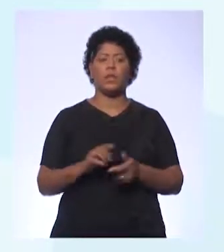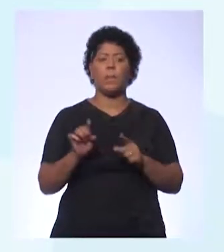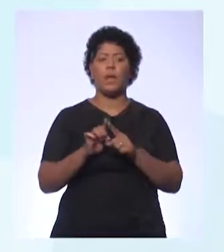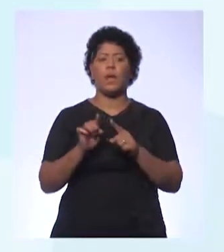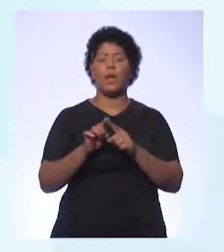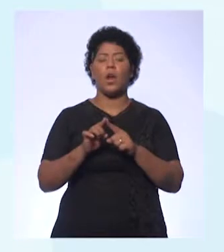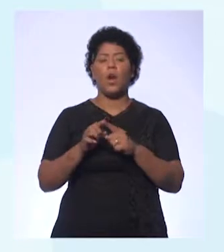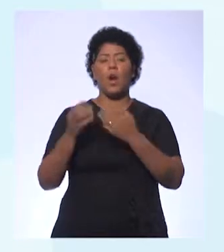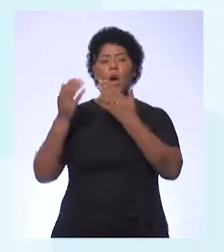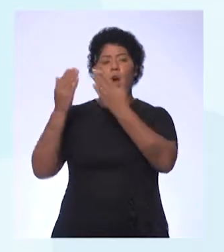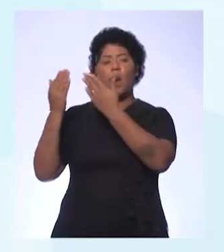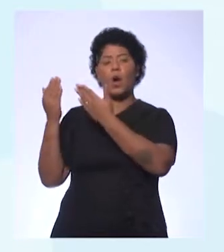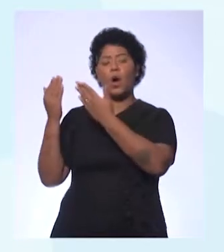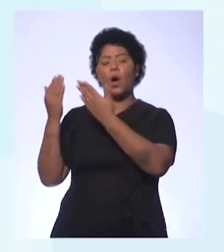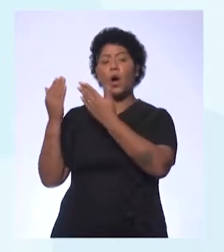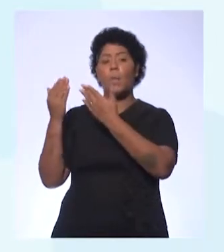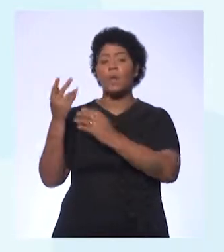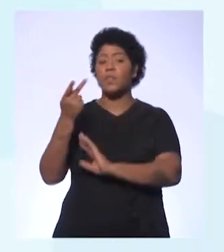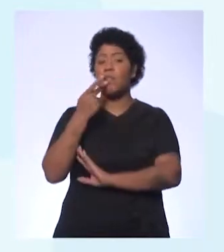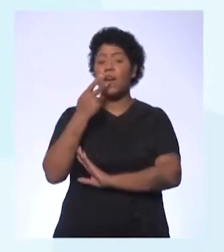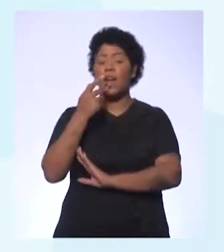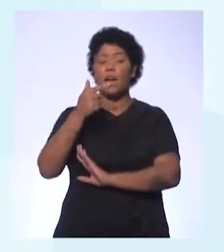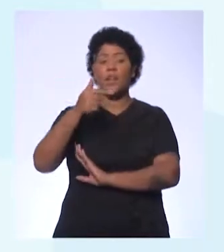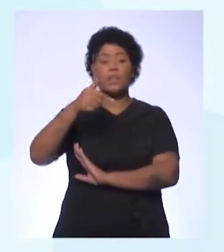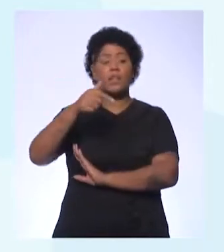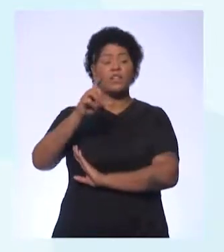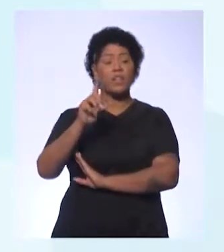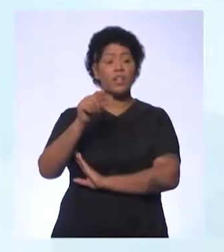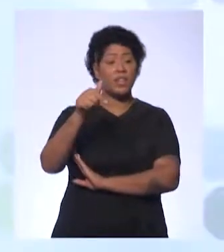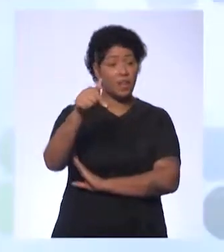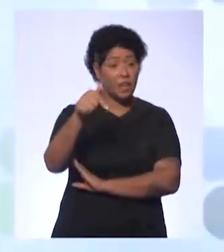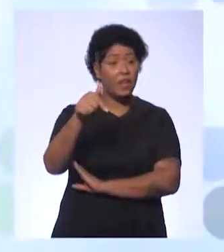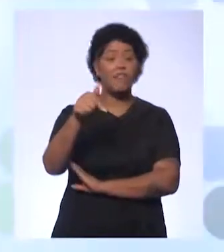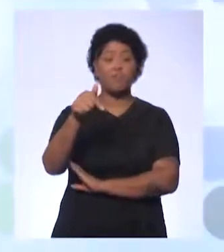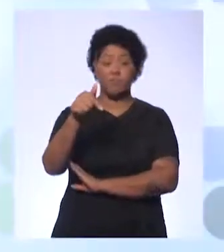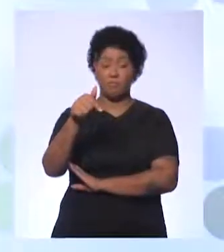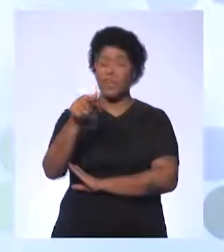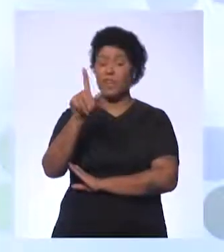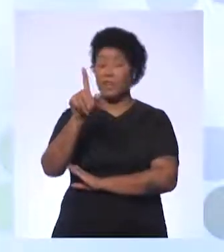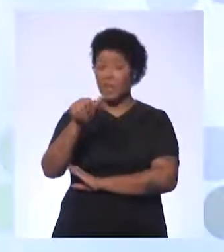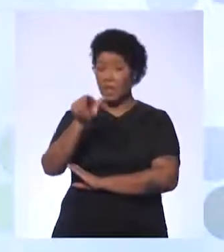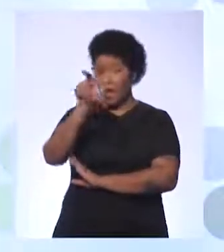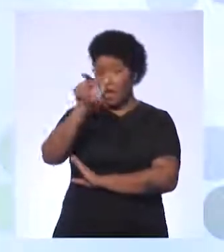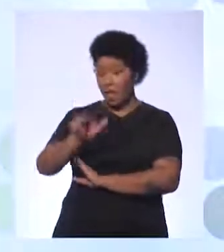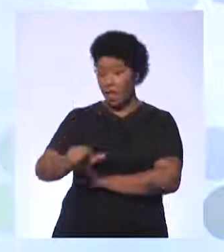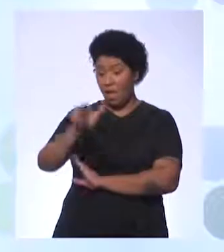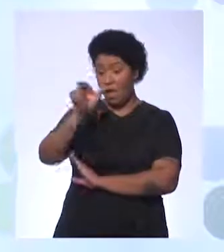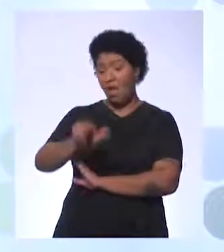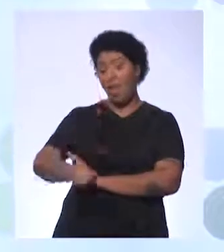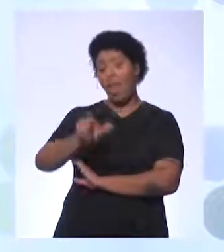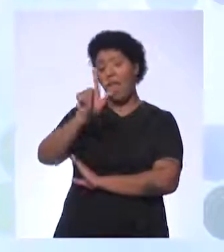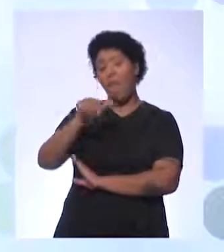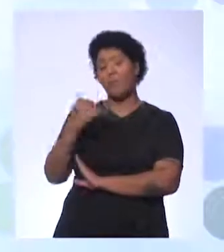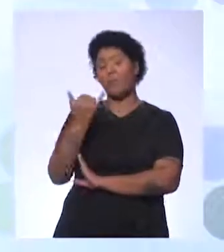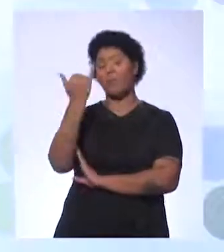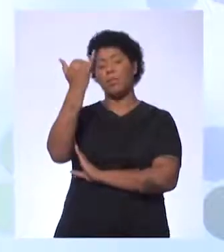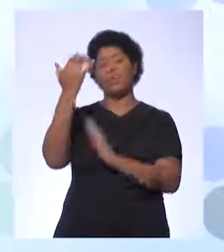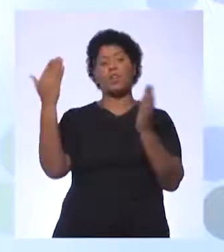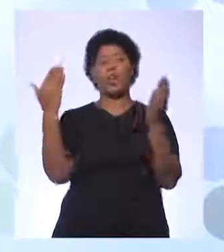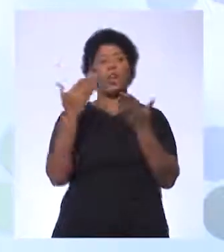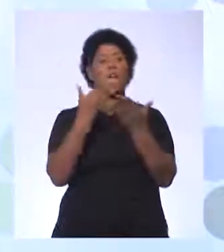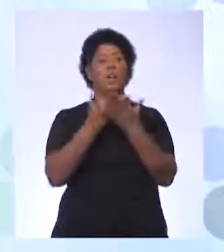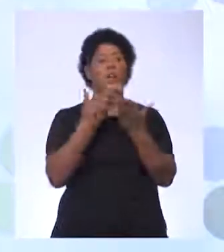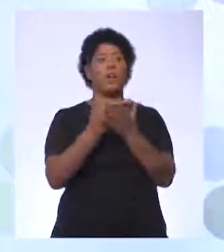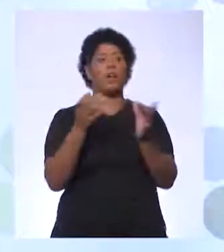para vocês adaptarem a obra de Dom Quixote, aí, né? A obra muito boa de Miguel de Cervantes. E nossa aula acabou,